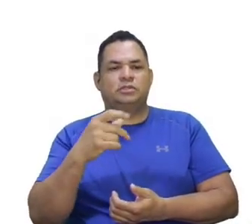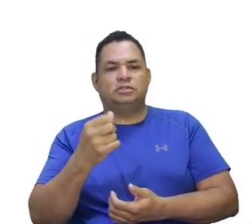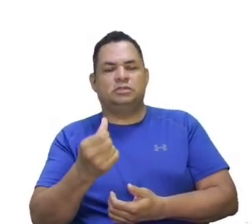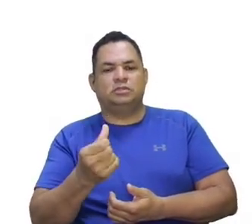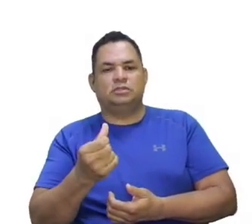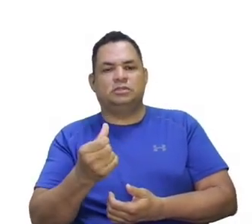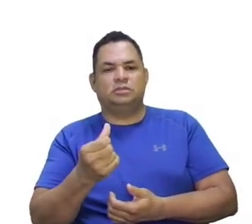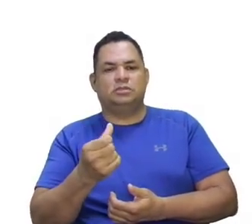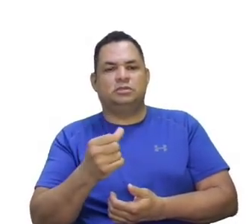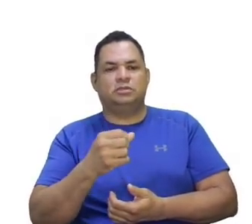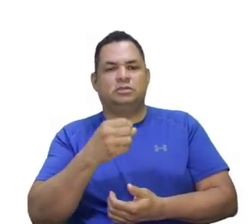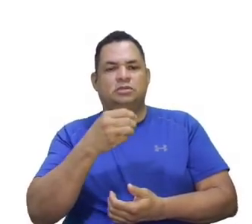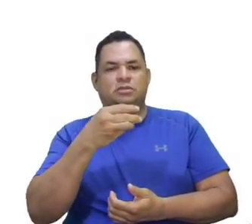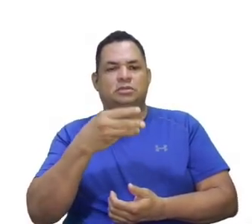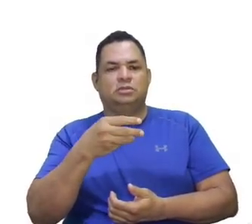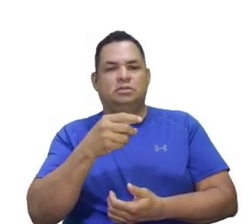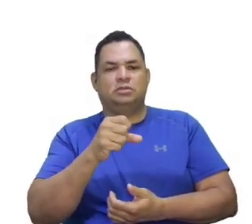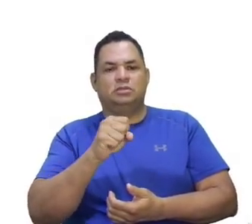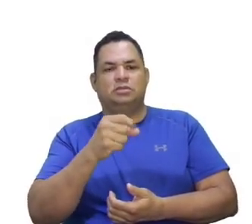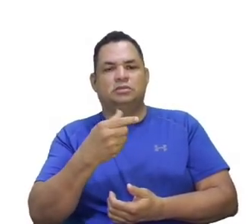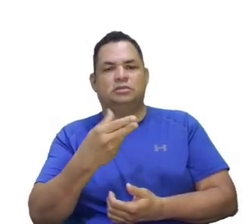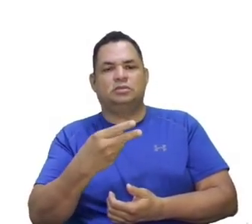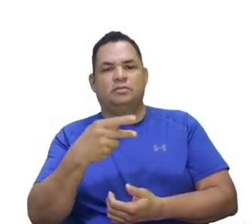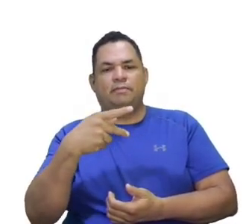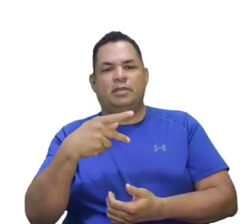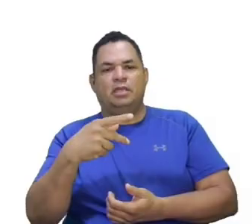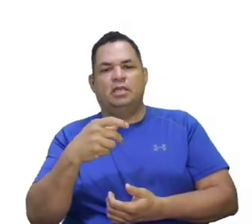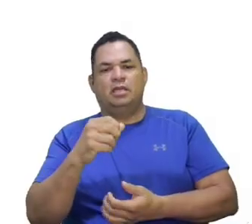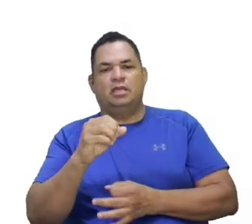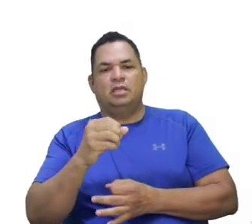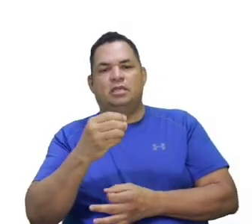2p6, 3s2, 3p6,